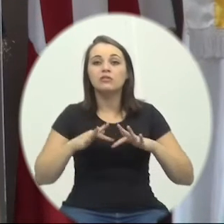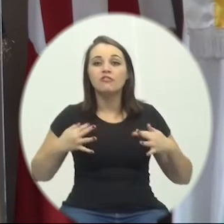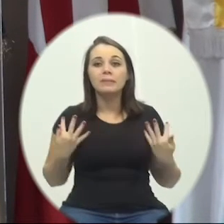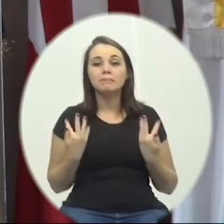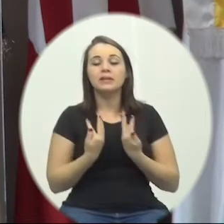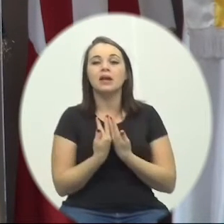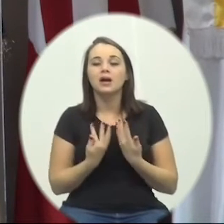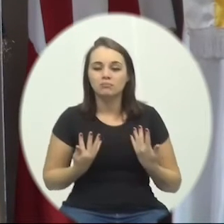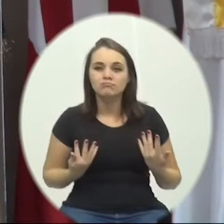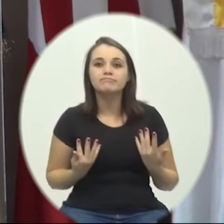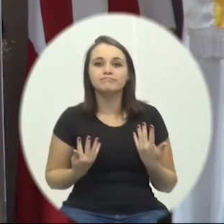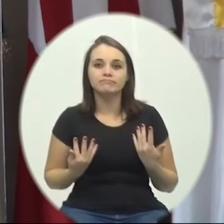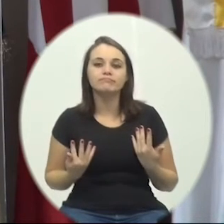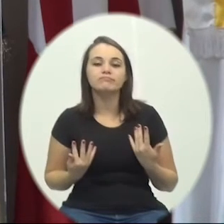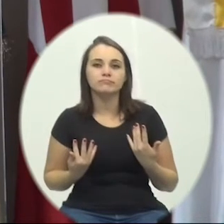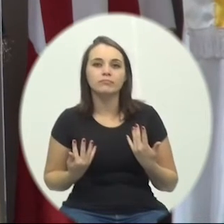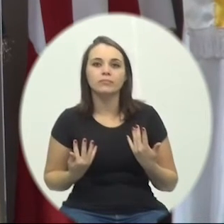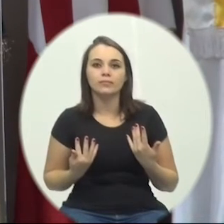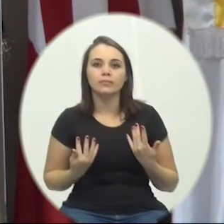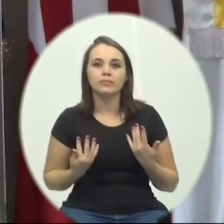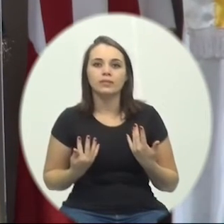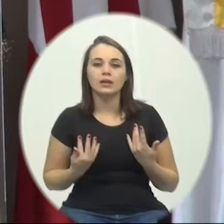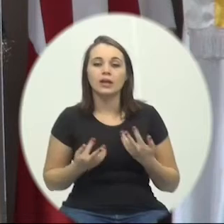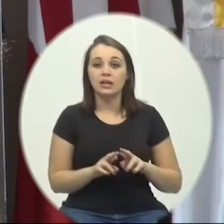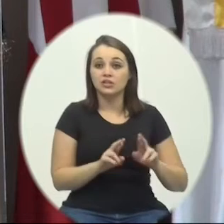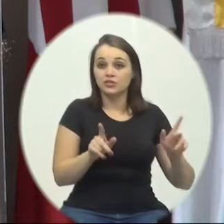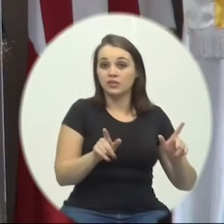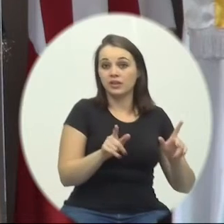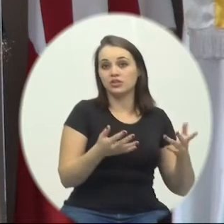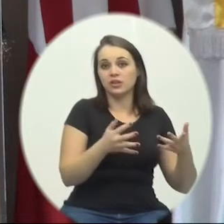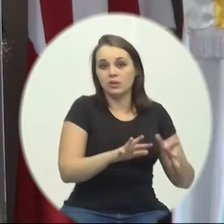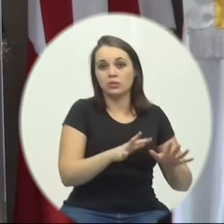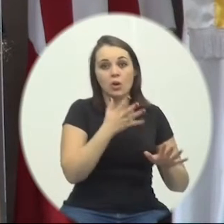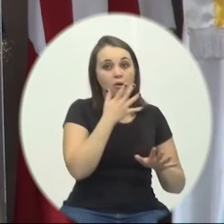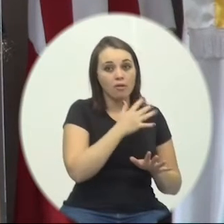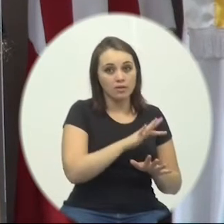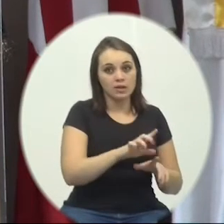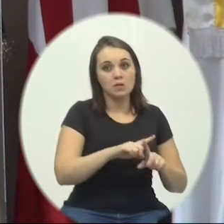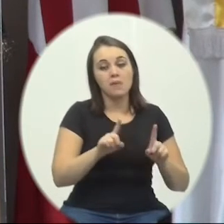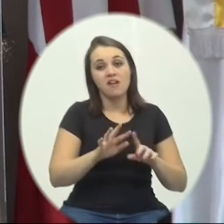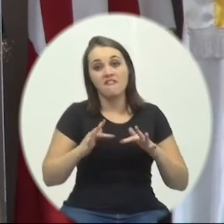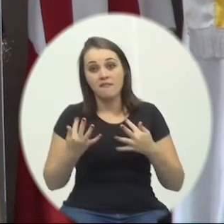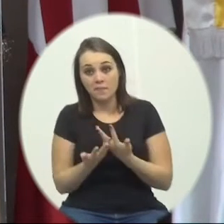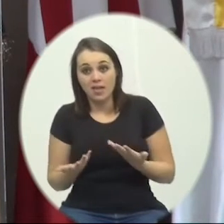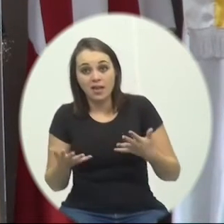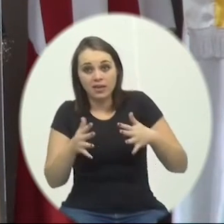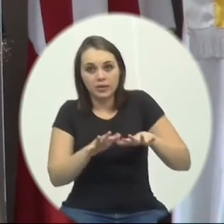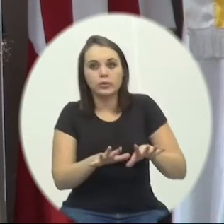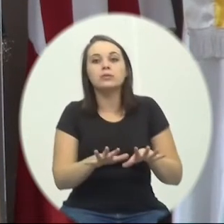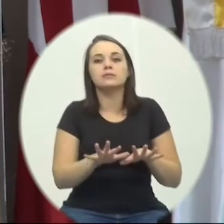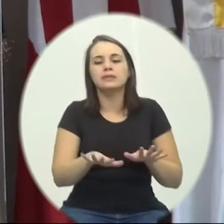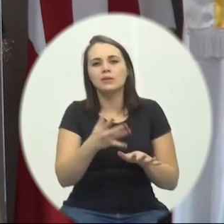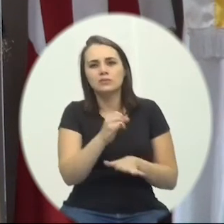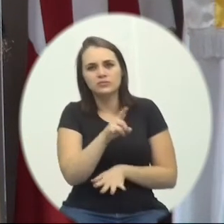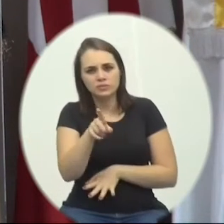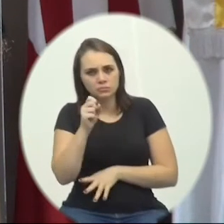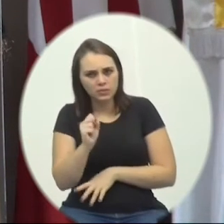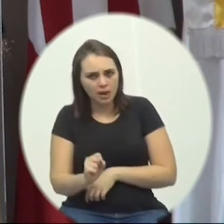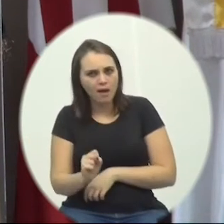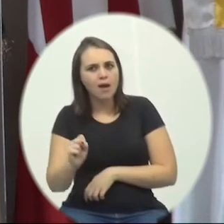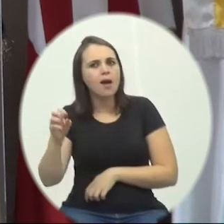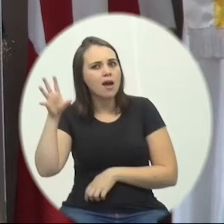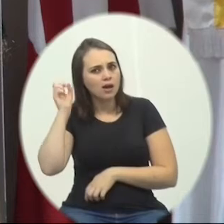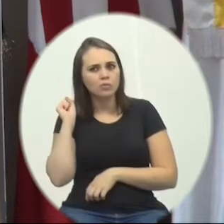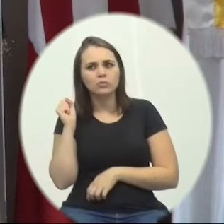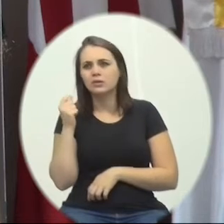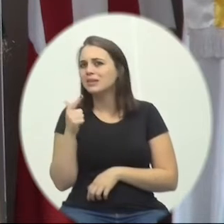né? Muito diferentemente da inclusão da criança, do que tem, mas a inclusão da família. Então, se vocês tiverem oportunidade, escutem. Repito, não